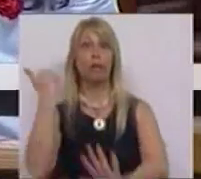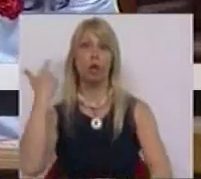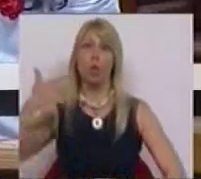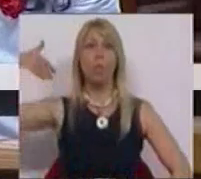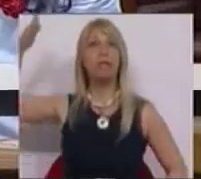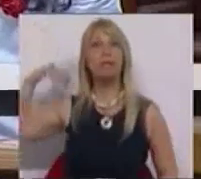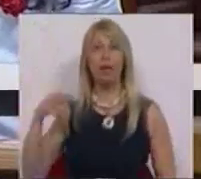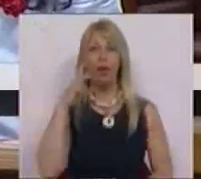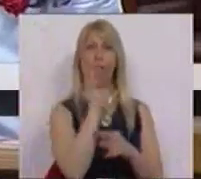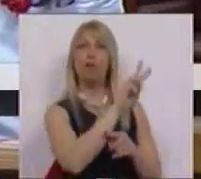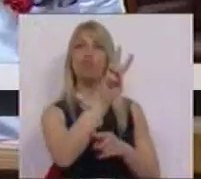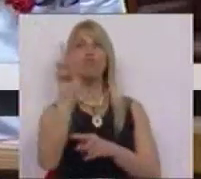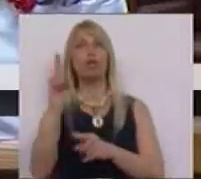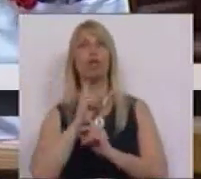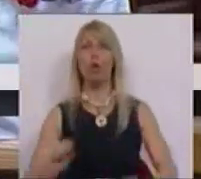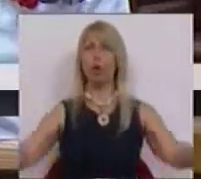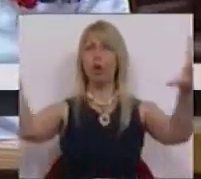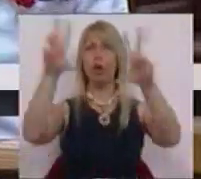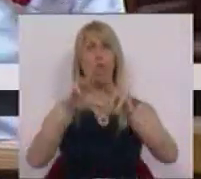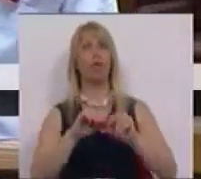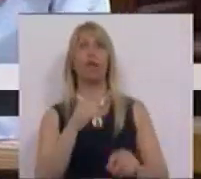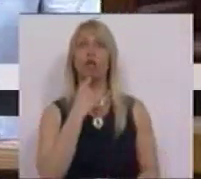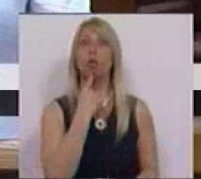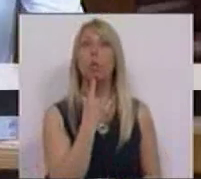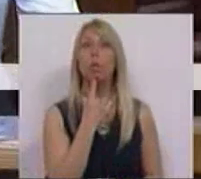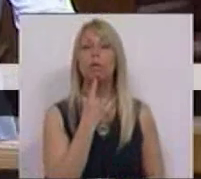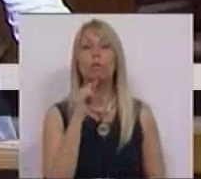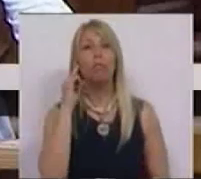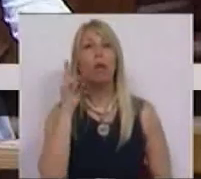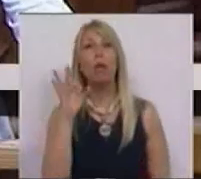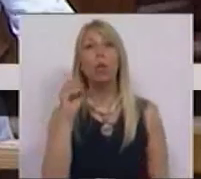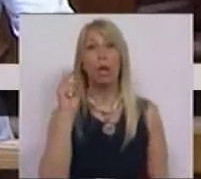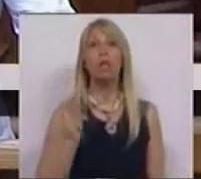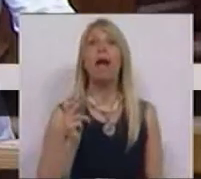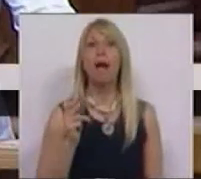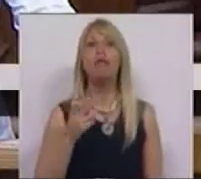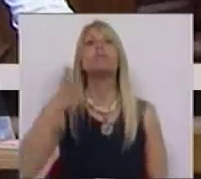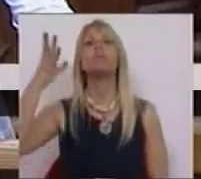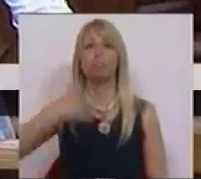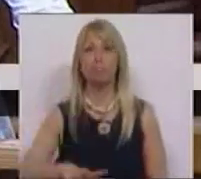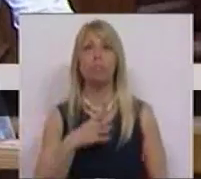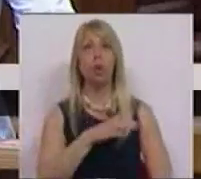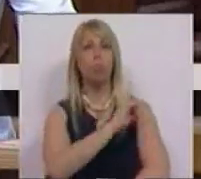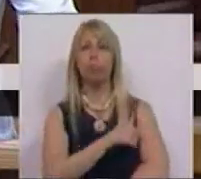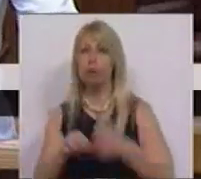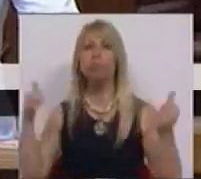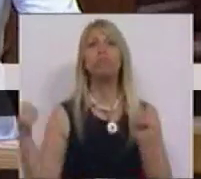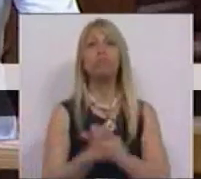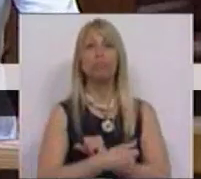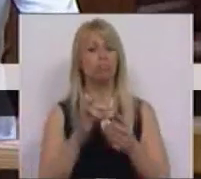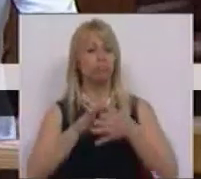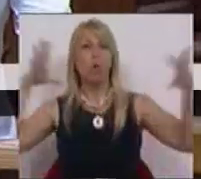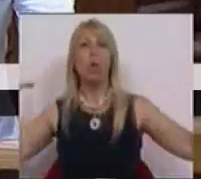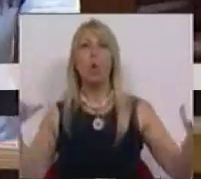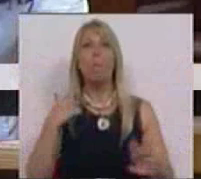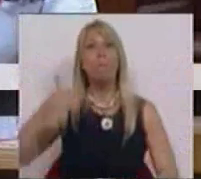museu cheio de grandes novidades. Pois nestes 40 anos reclamamos o poder transformador desse dia que rompeu com um passado sem